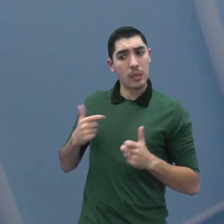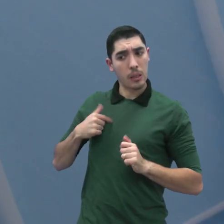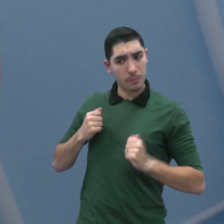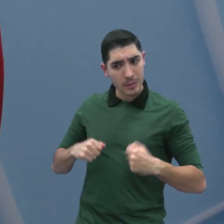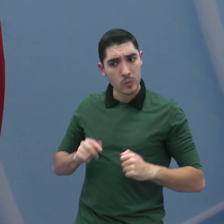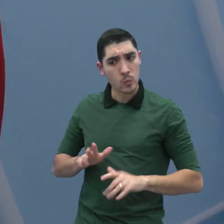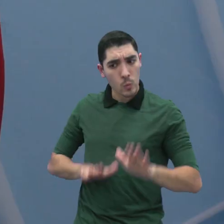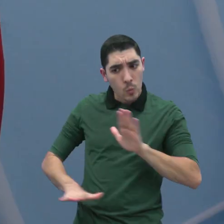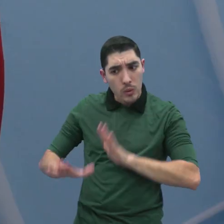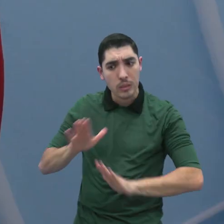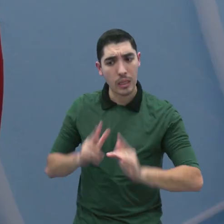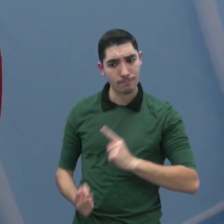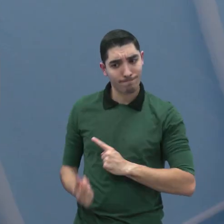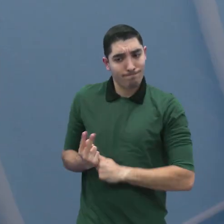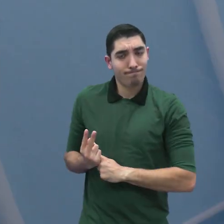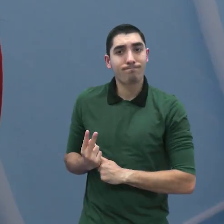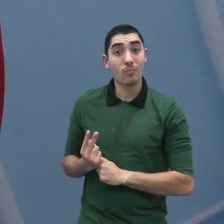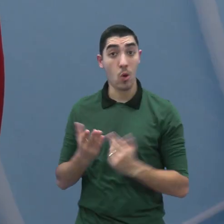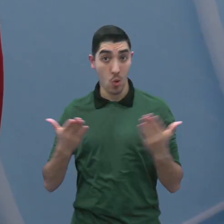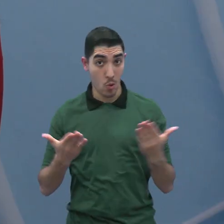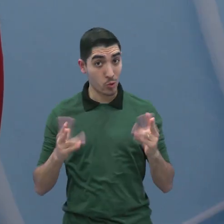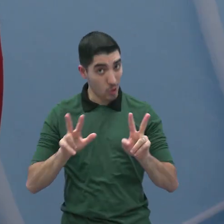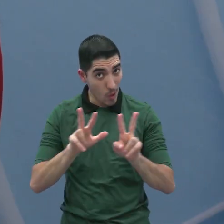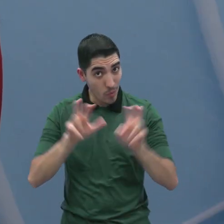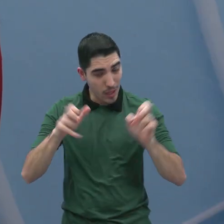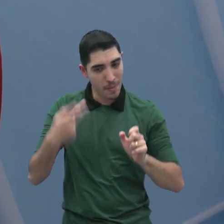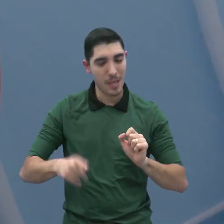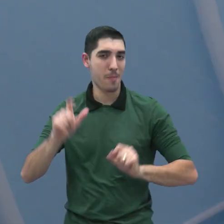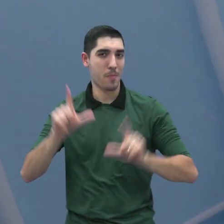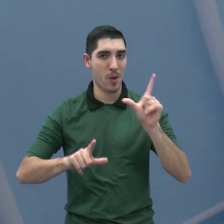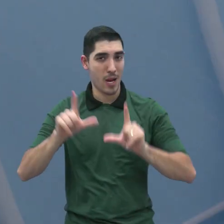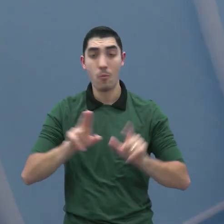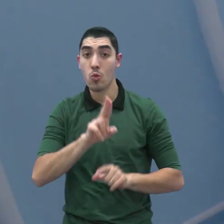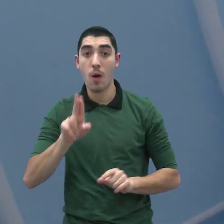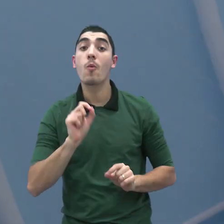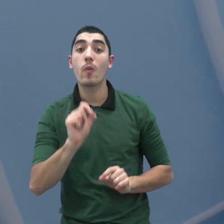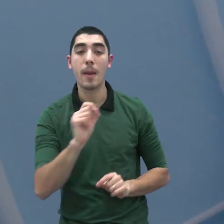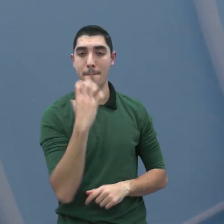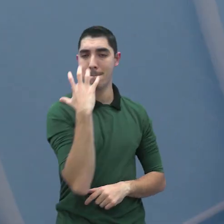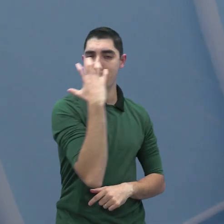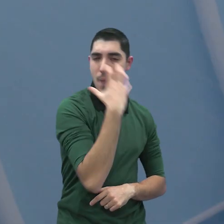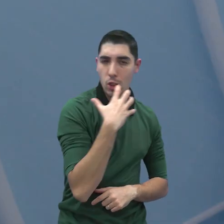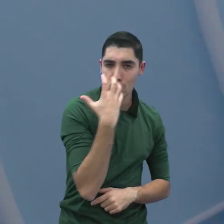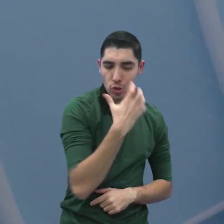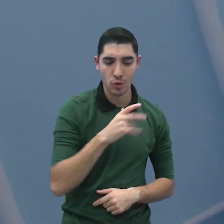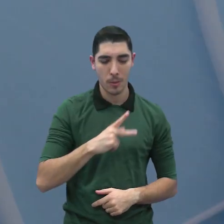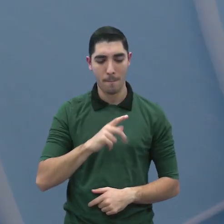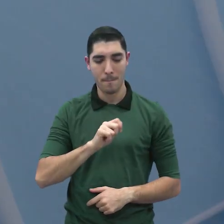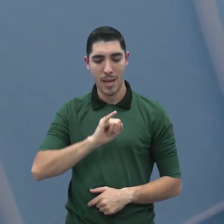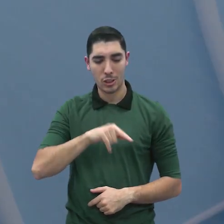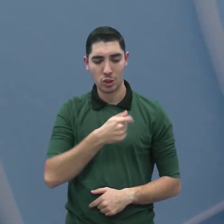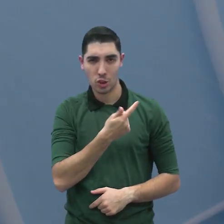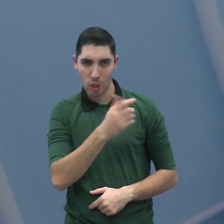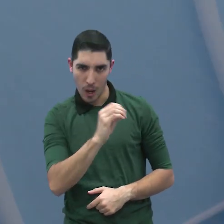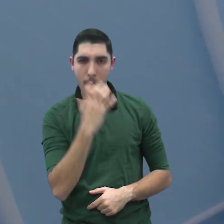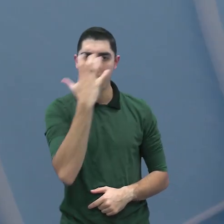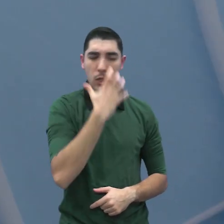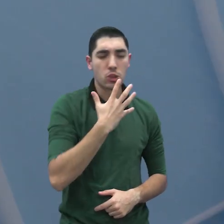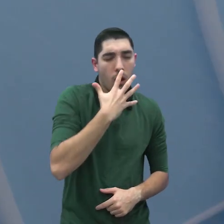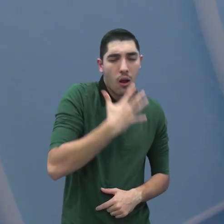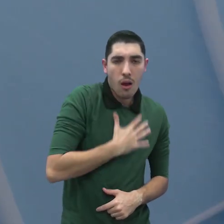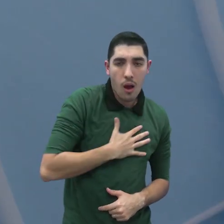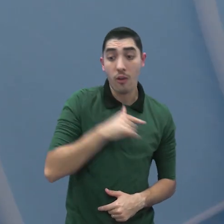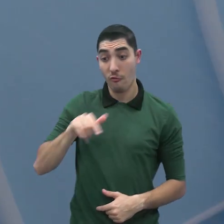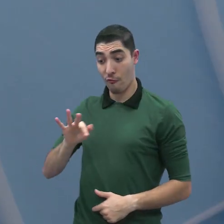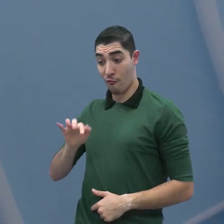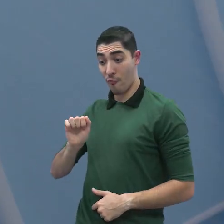o que a gente vai papear no Diálogos de hoje, porque o tema é paixão e fanatismo. E eu recebo aqui no